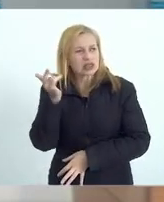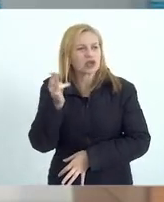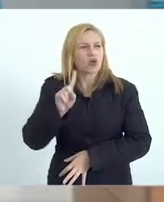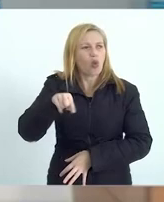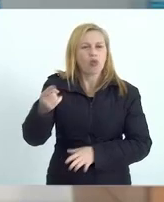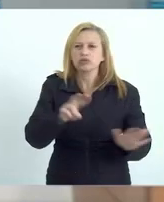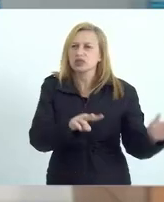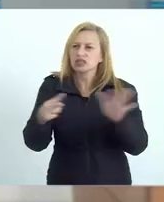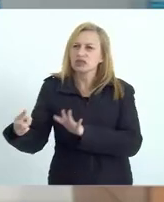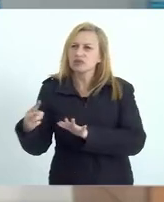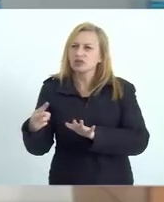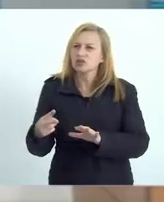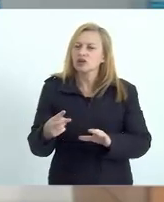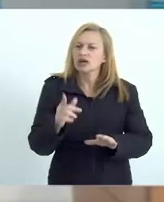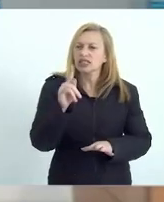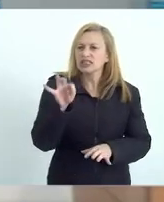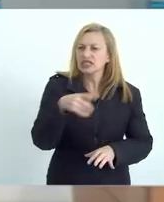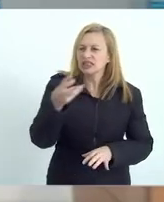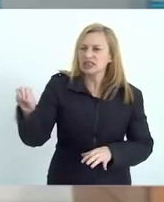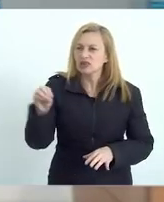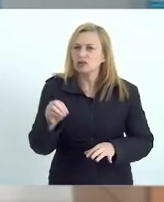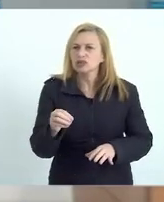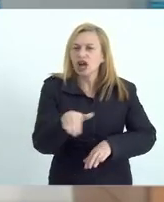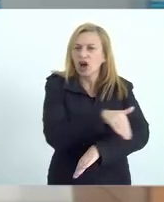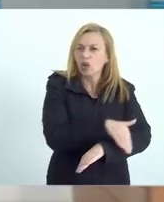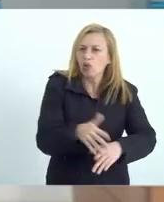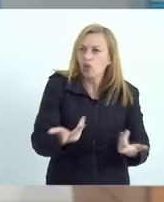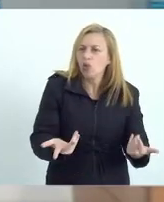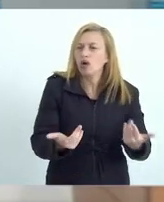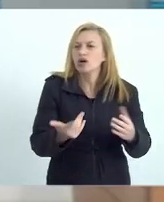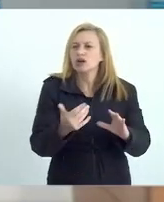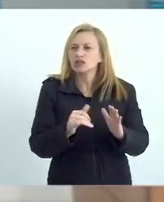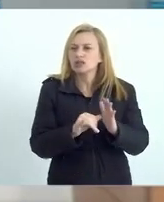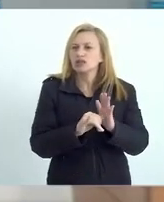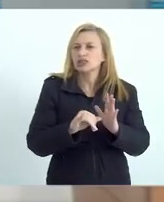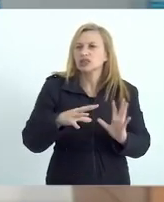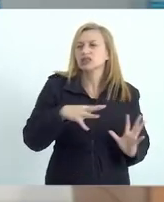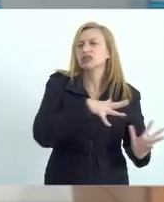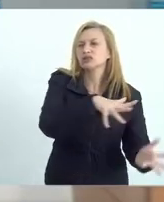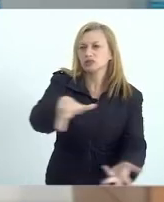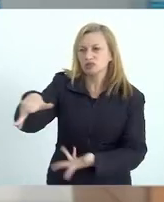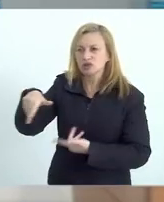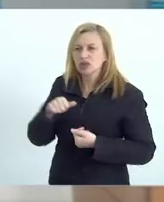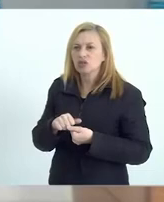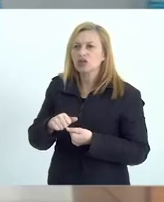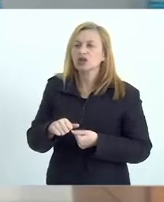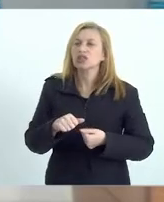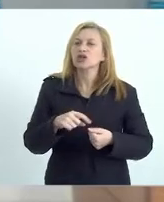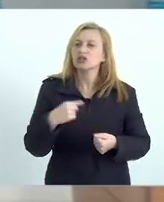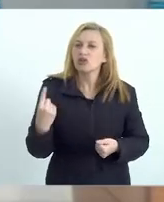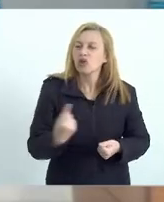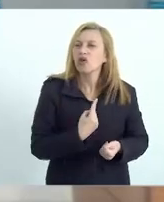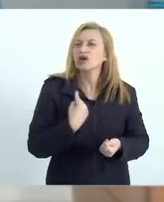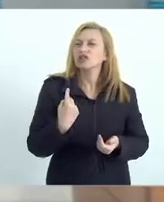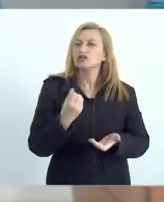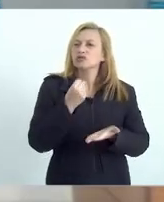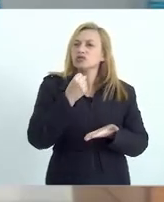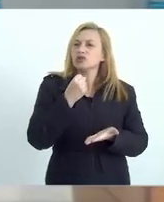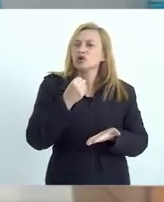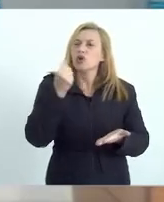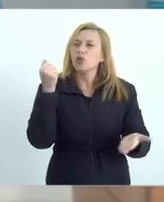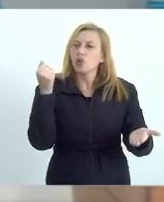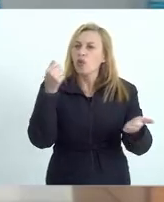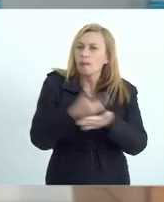até semana que vem colocando uma licitação na rua uma licitação internacional que vamos contrato vamos